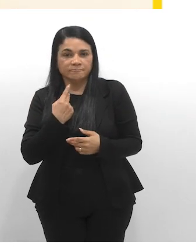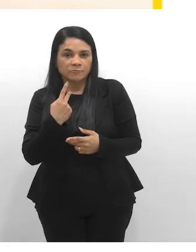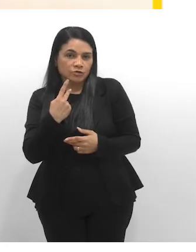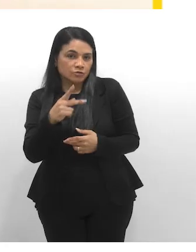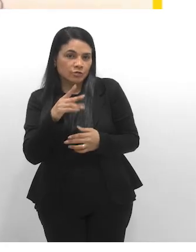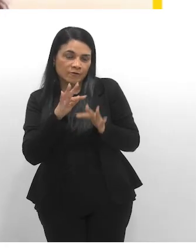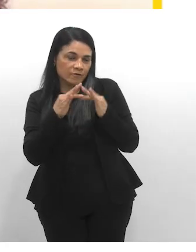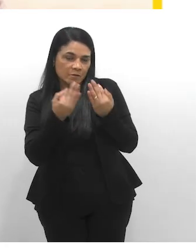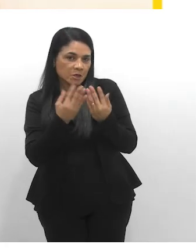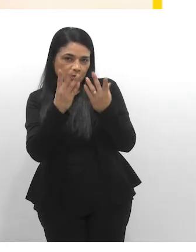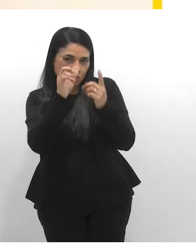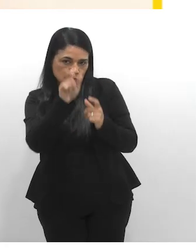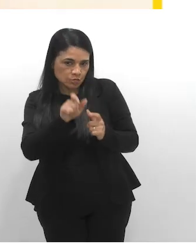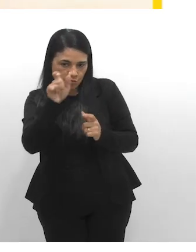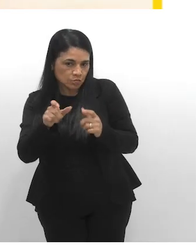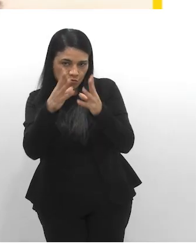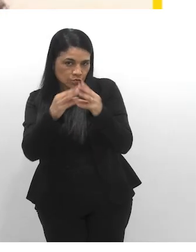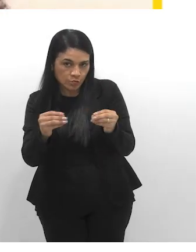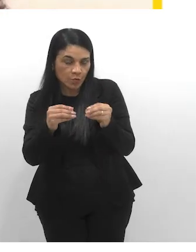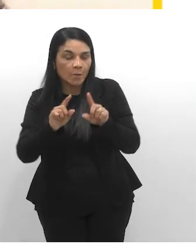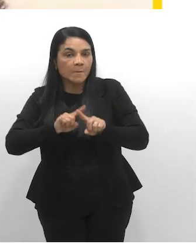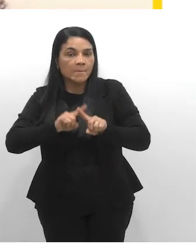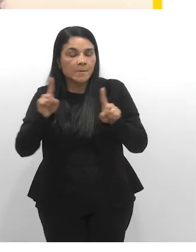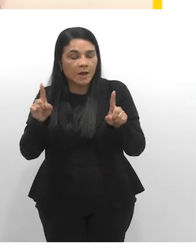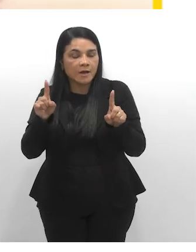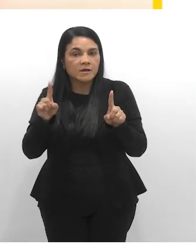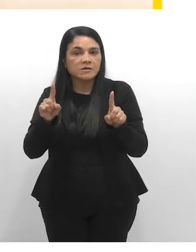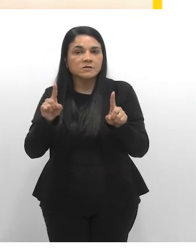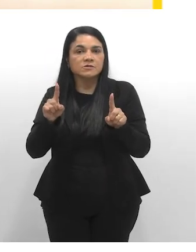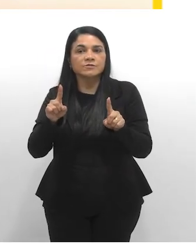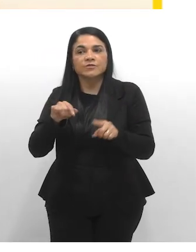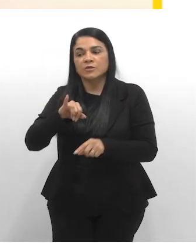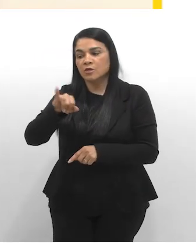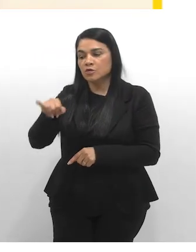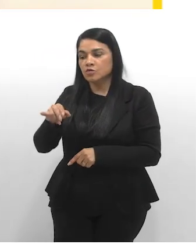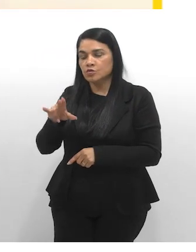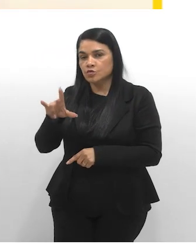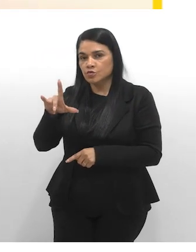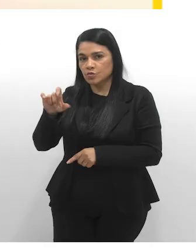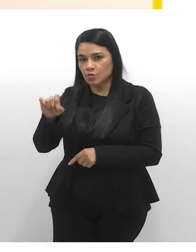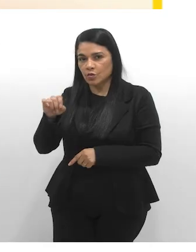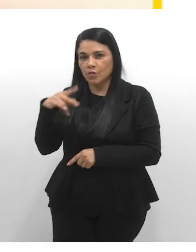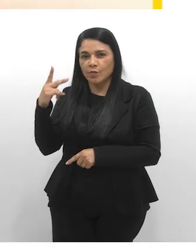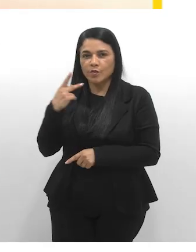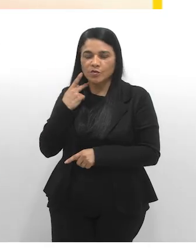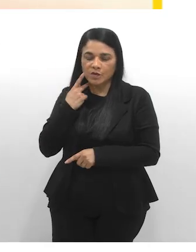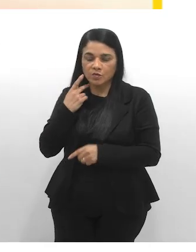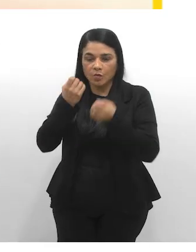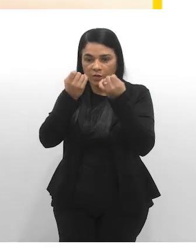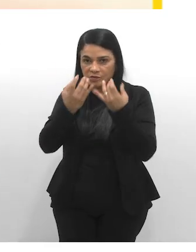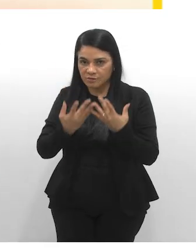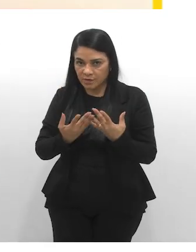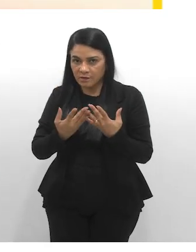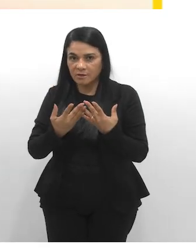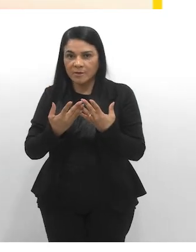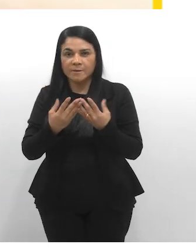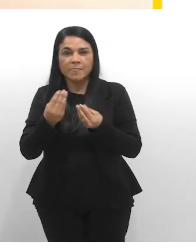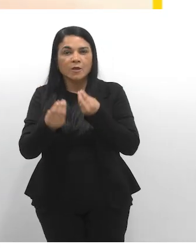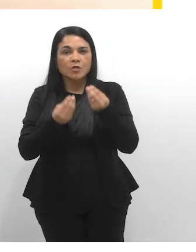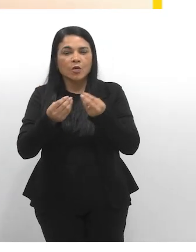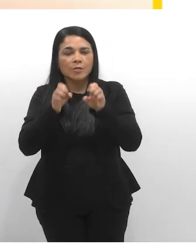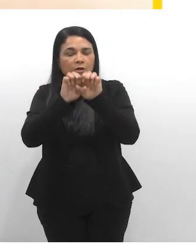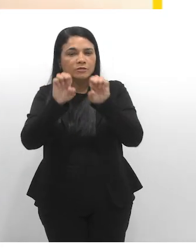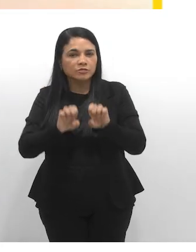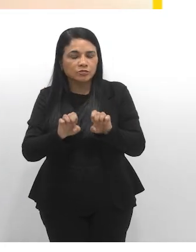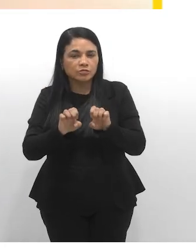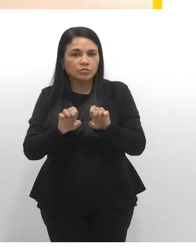familiar seu que desapareceu forçadamente, mas como especialmente Júlio, né, que nosso procurador veio